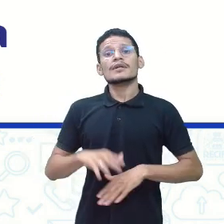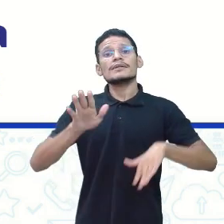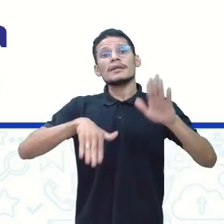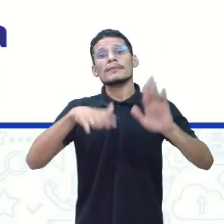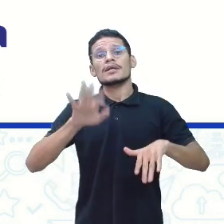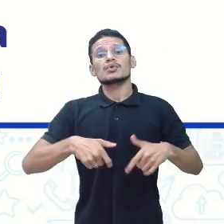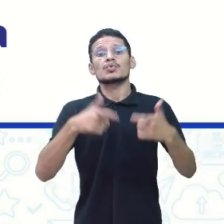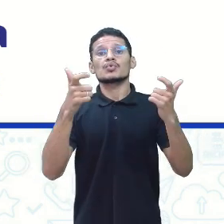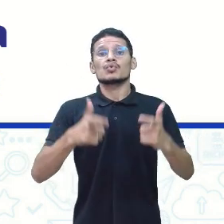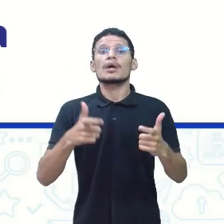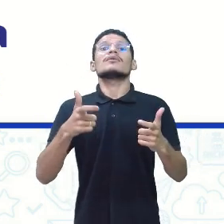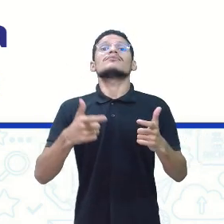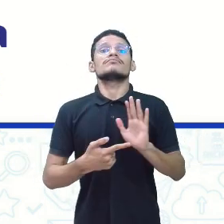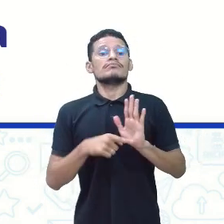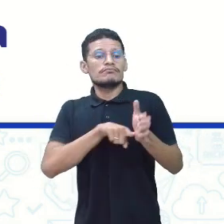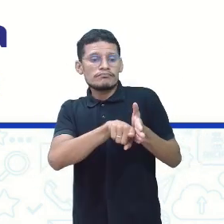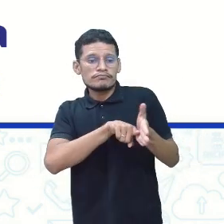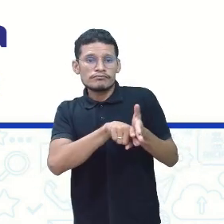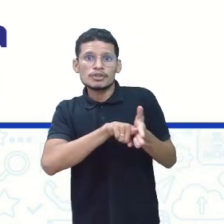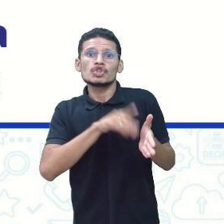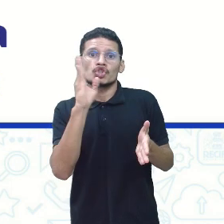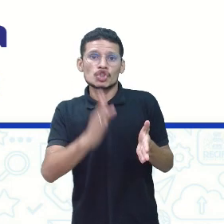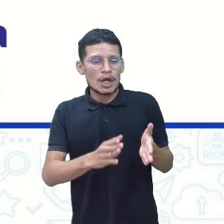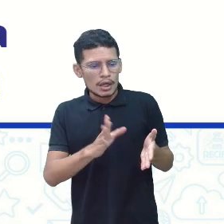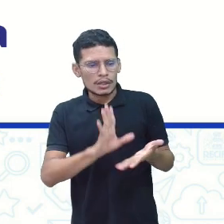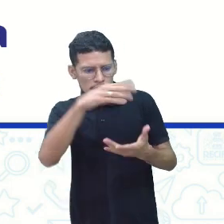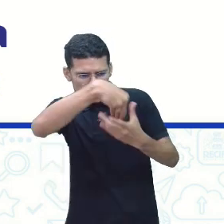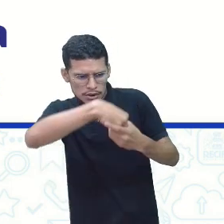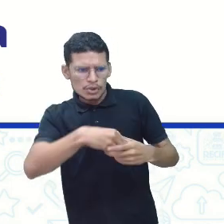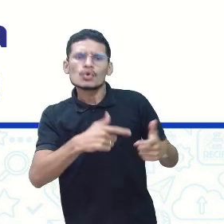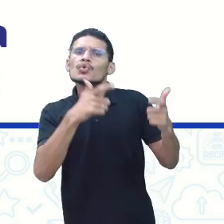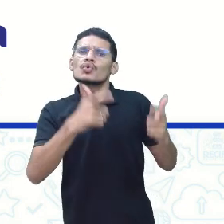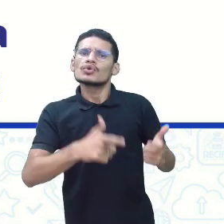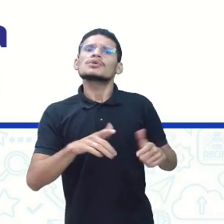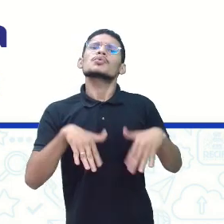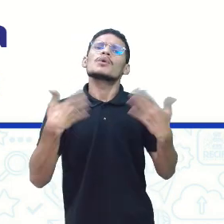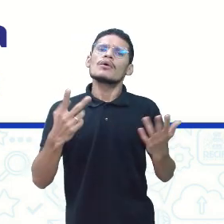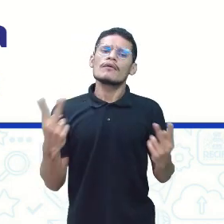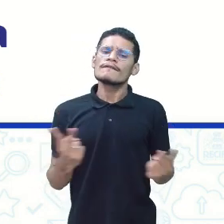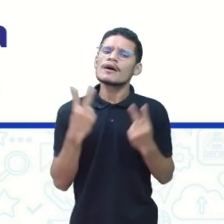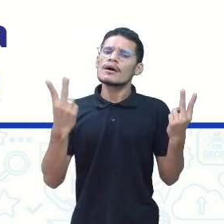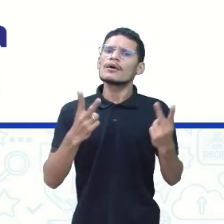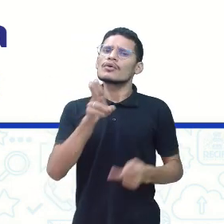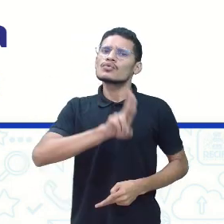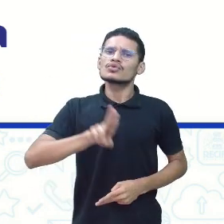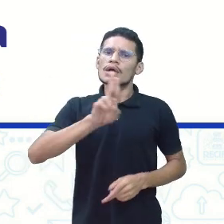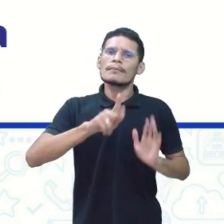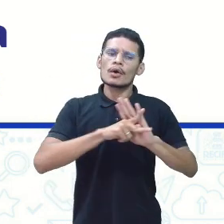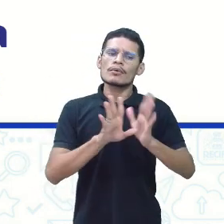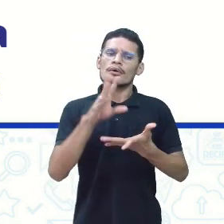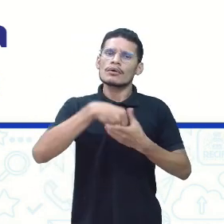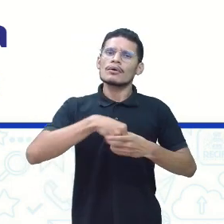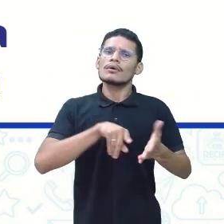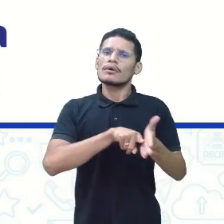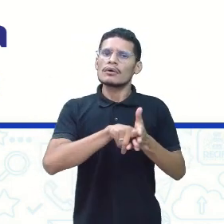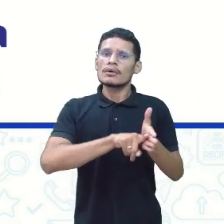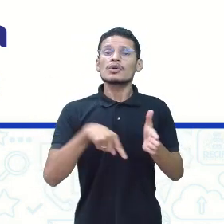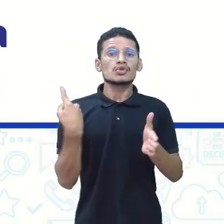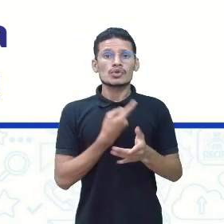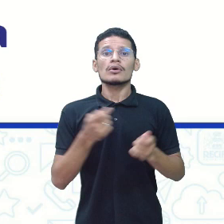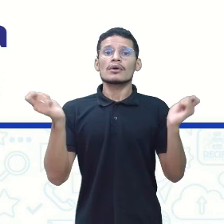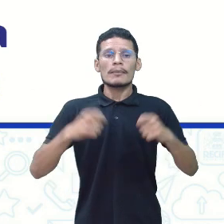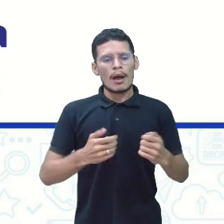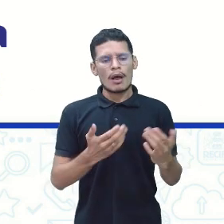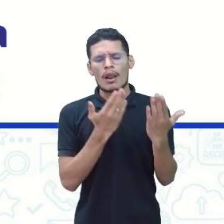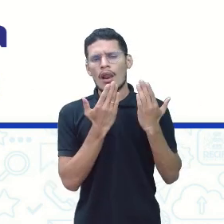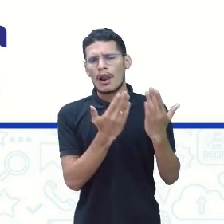onde essa amostra foi observada e que valores foram usados para a pesquisa, podemos